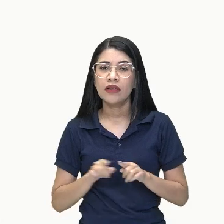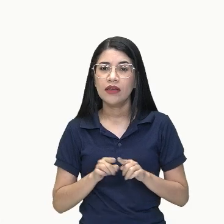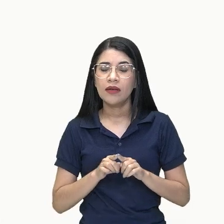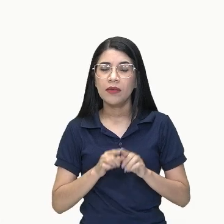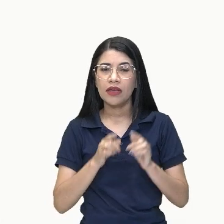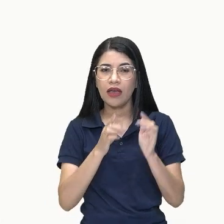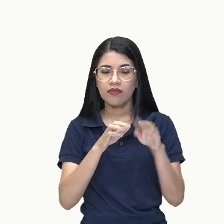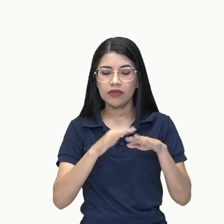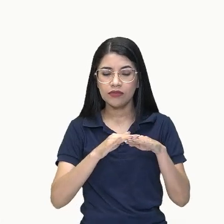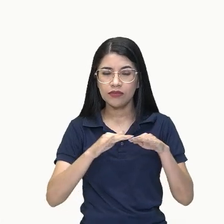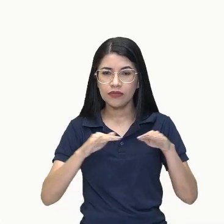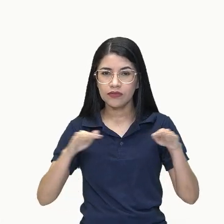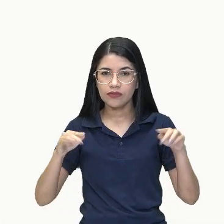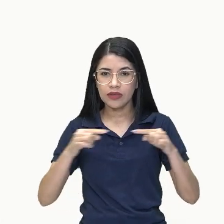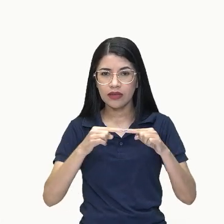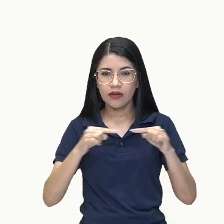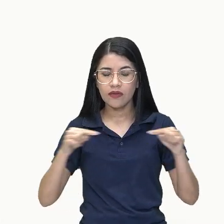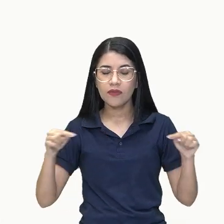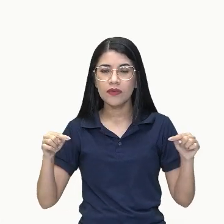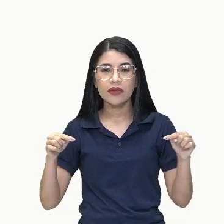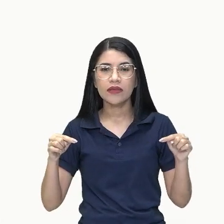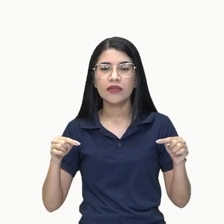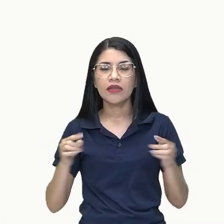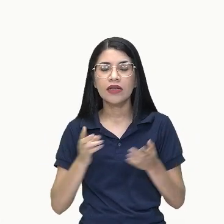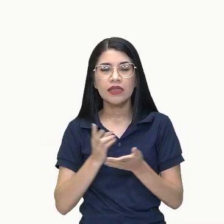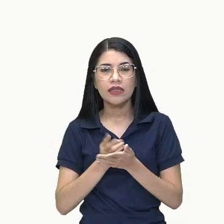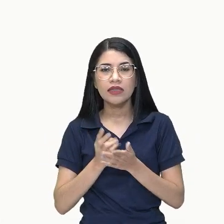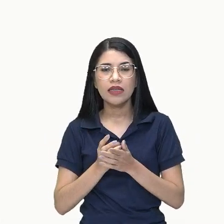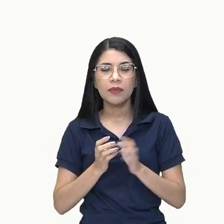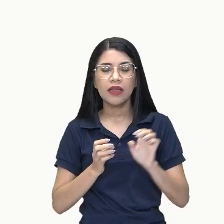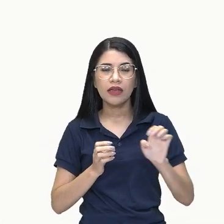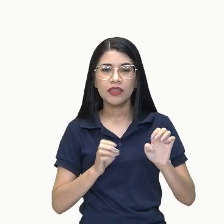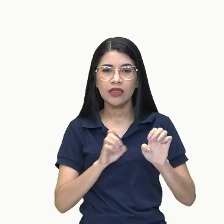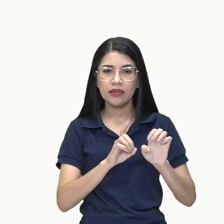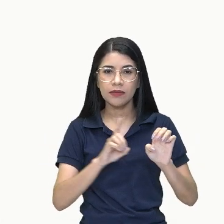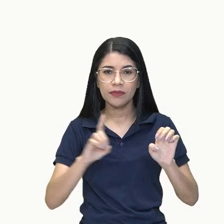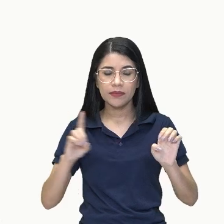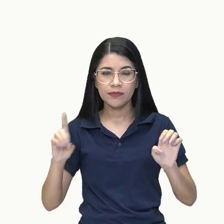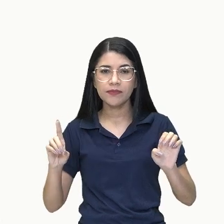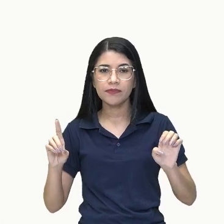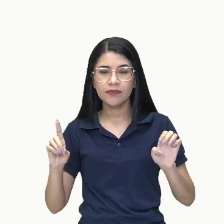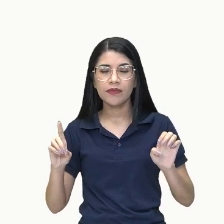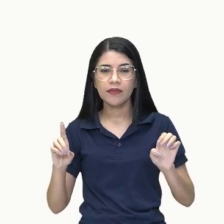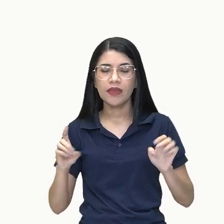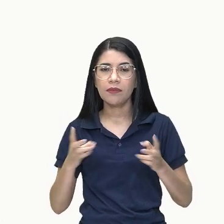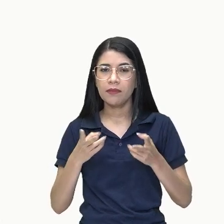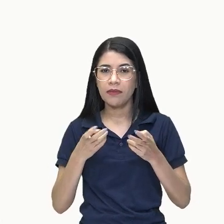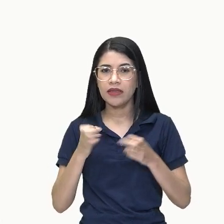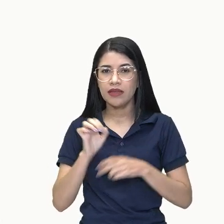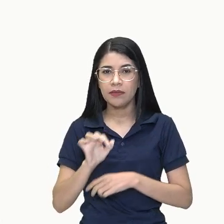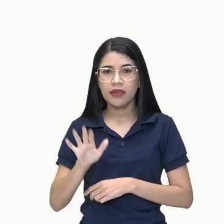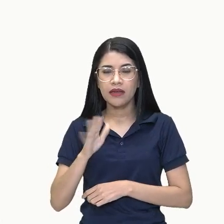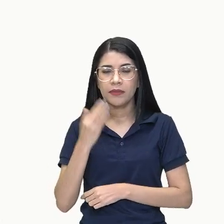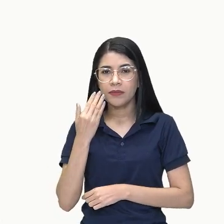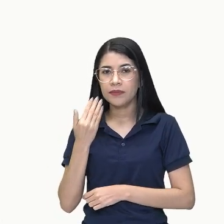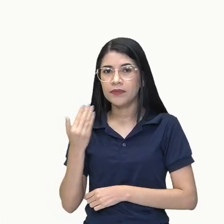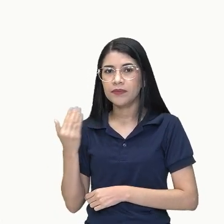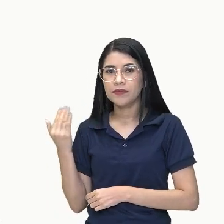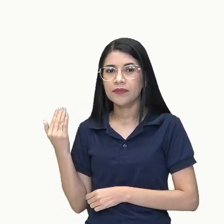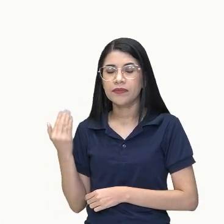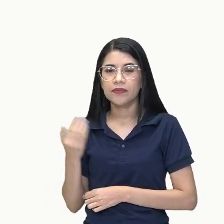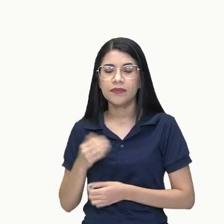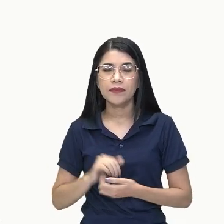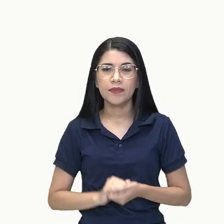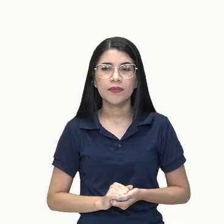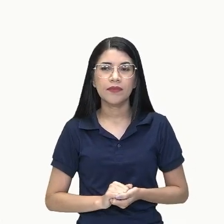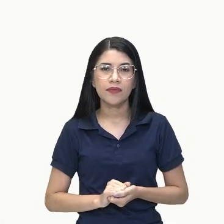direção horizontal e vai se orientar ali sempre da esquerda para a direita, como você visualiza aqui na